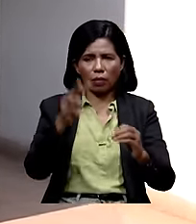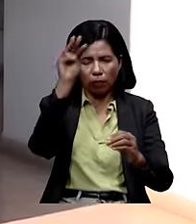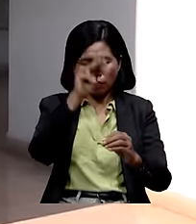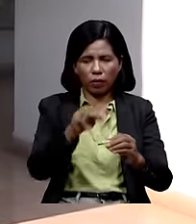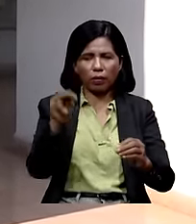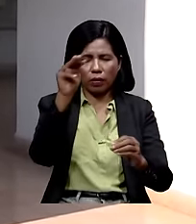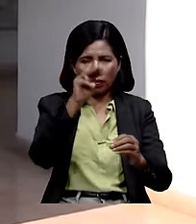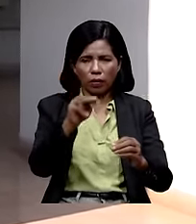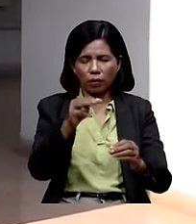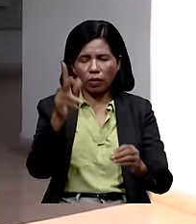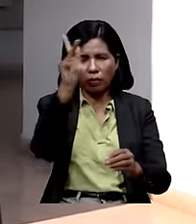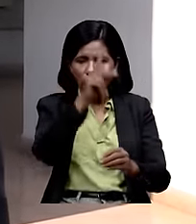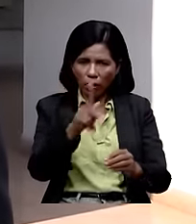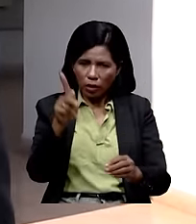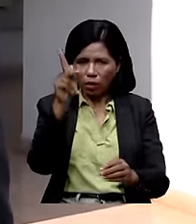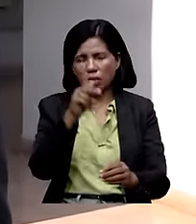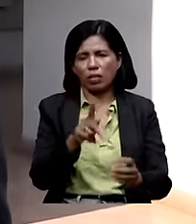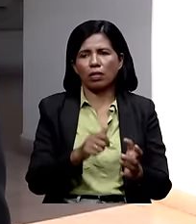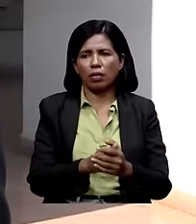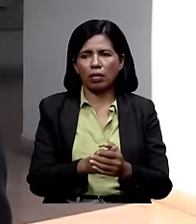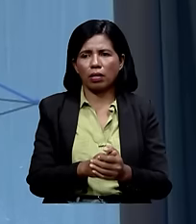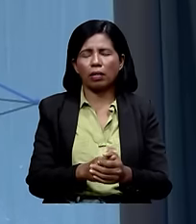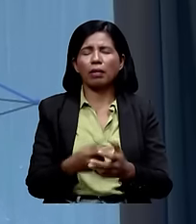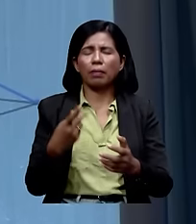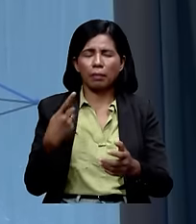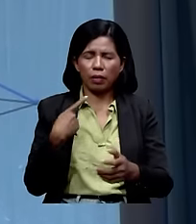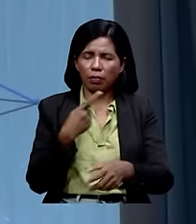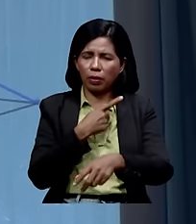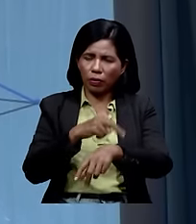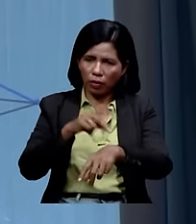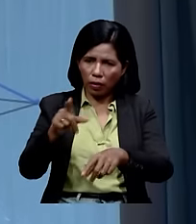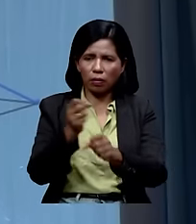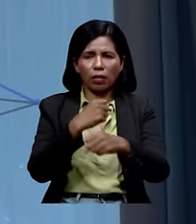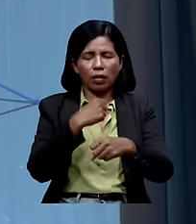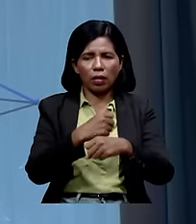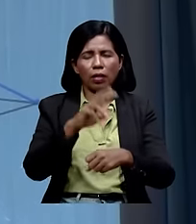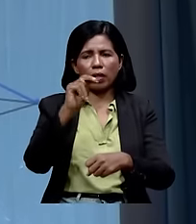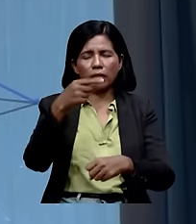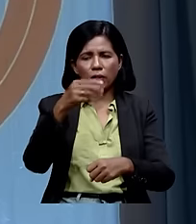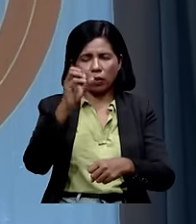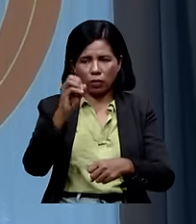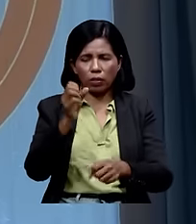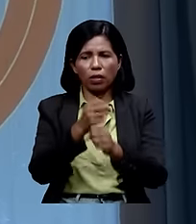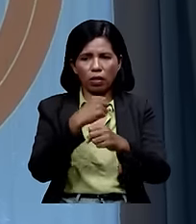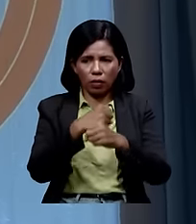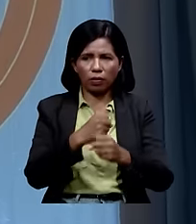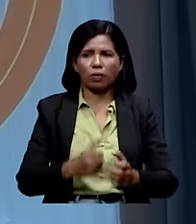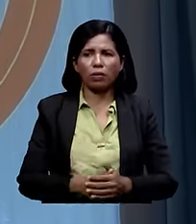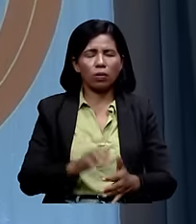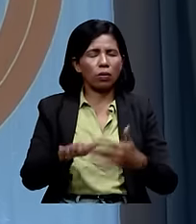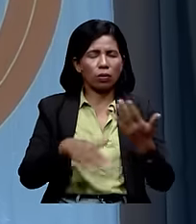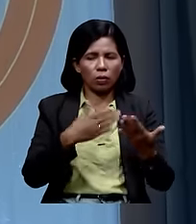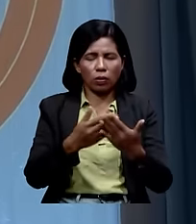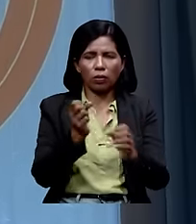monitorizasau, fiskalizasau ne parlemento mos halo, NGO mos halo, sututu mos